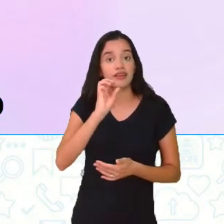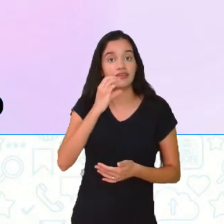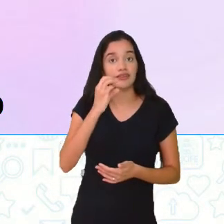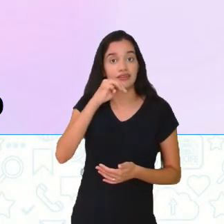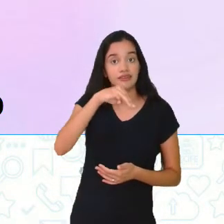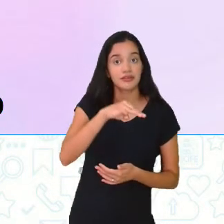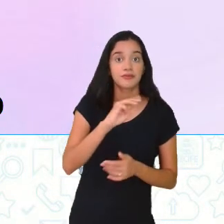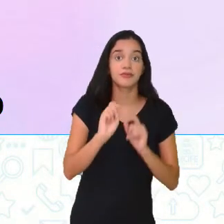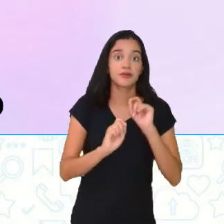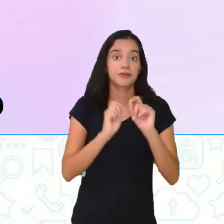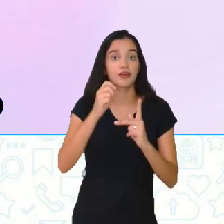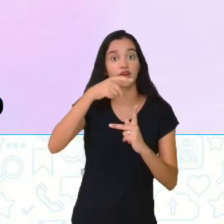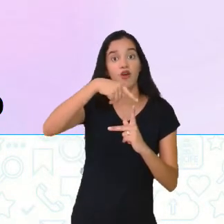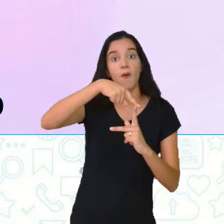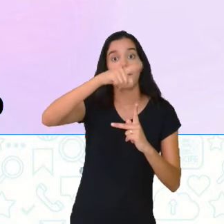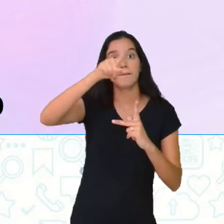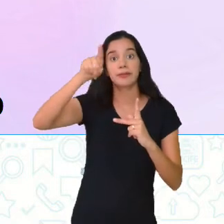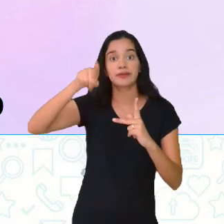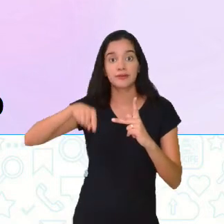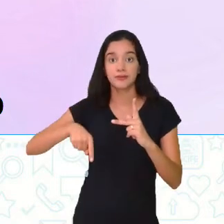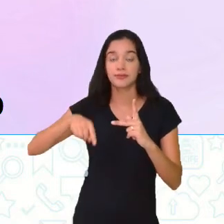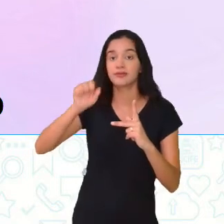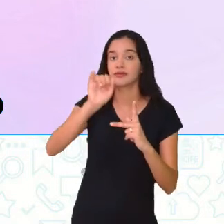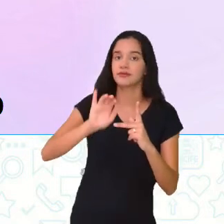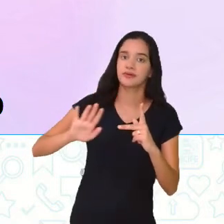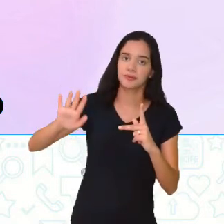o perímetro dessa figura.